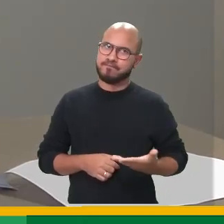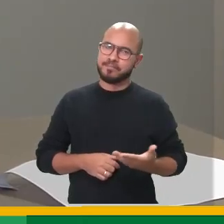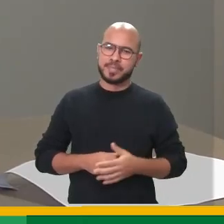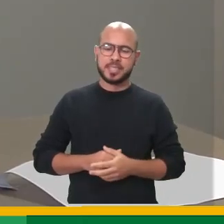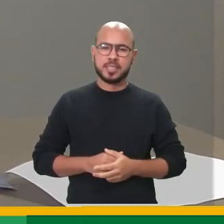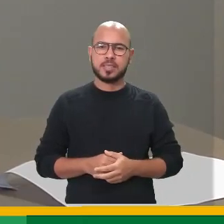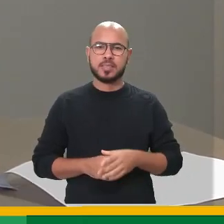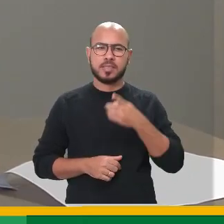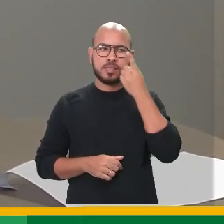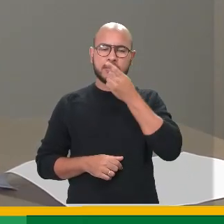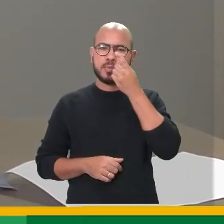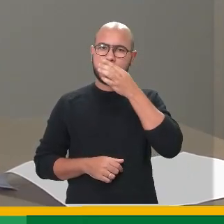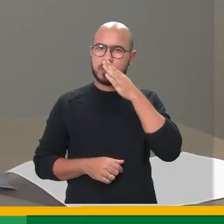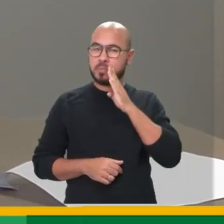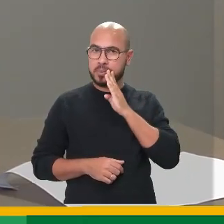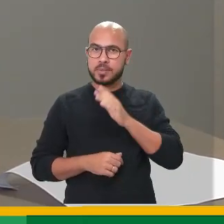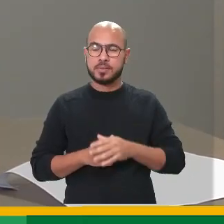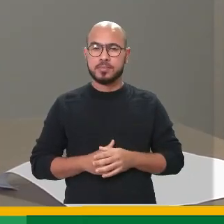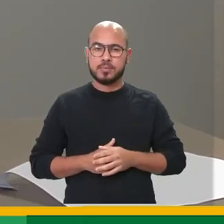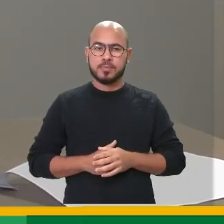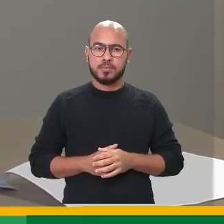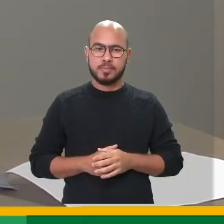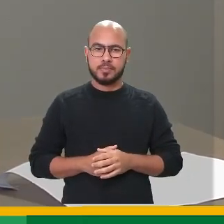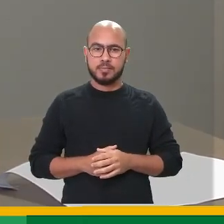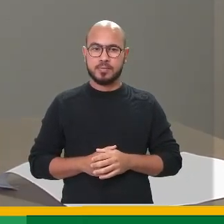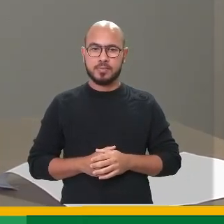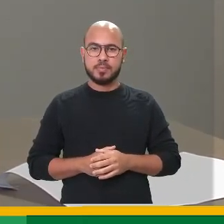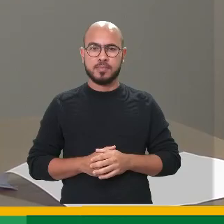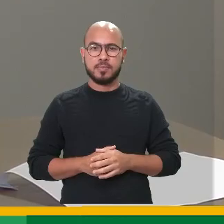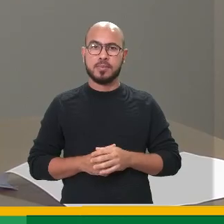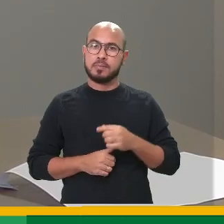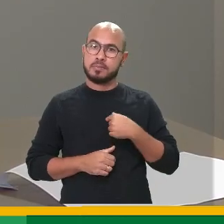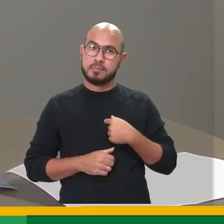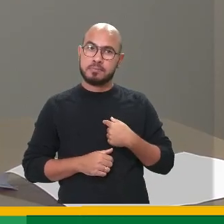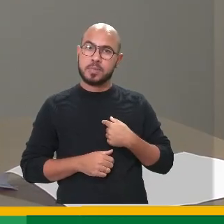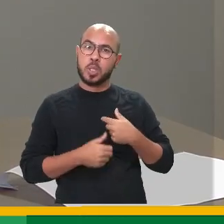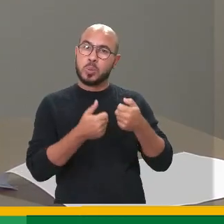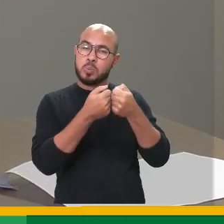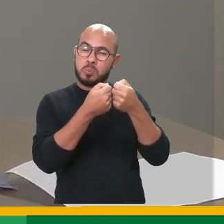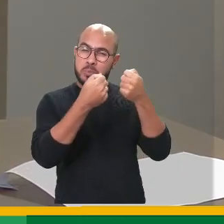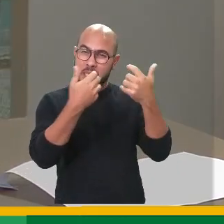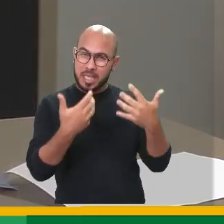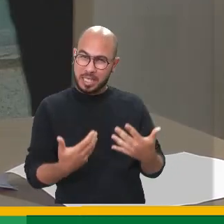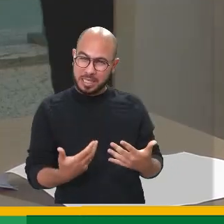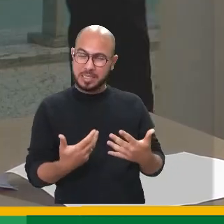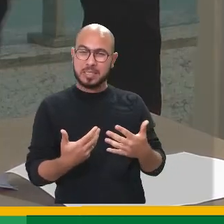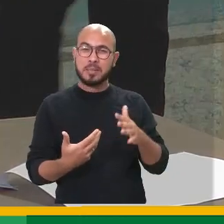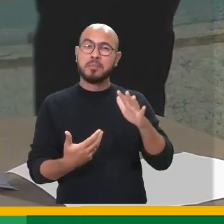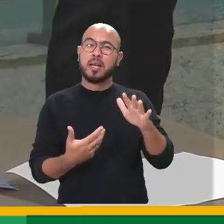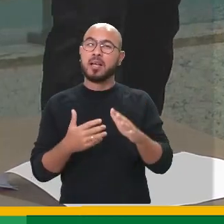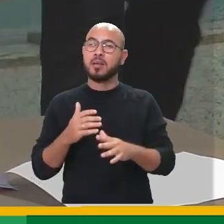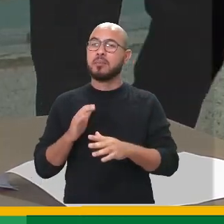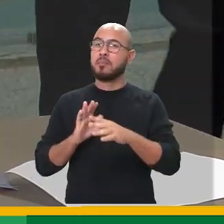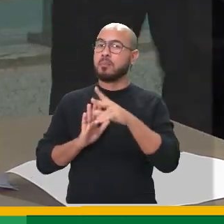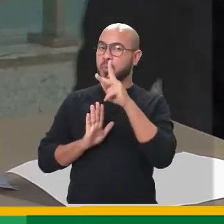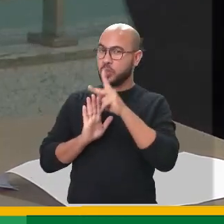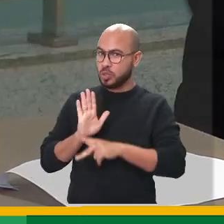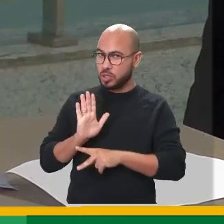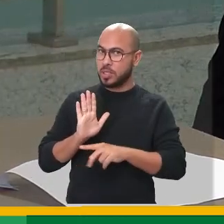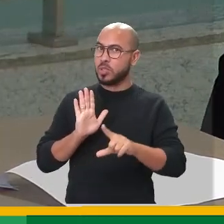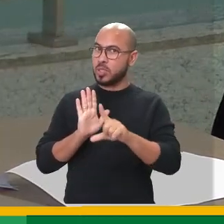Bia é assim não justificando mas esse projeto ele foi idealizado pela professora